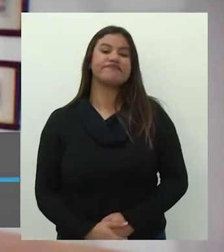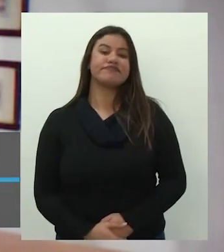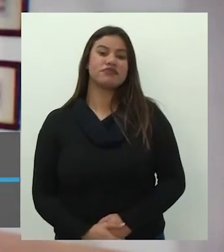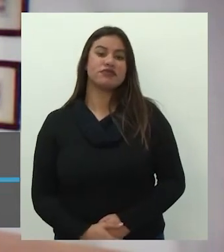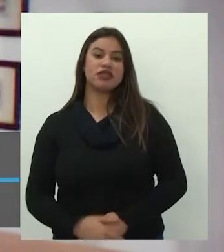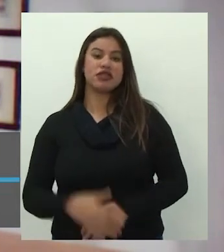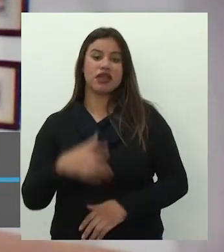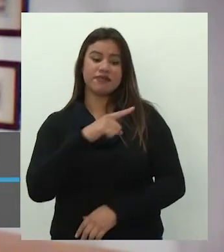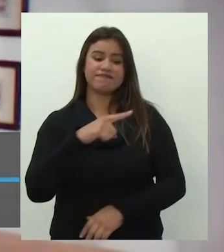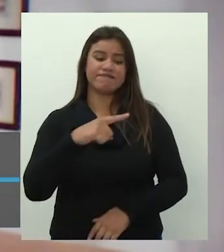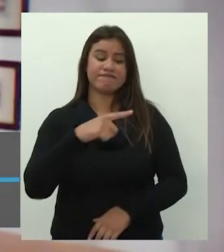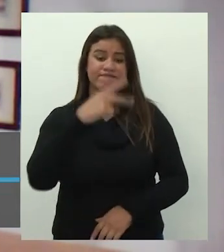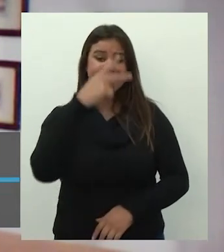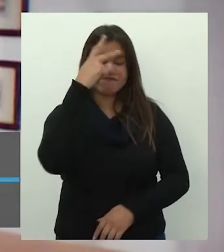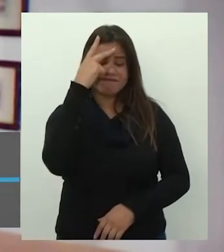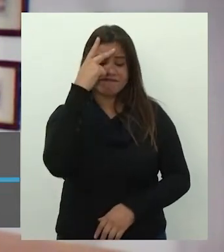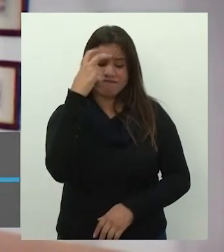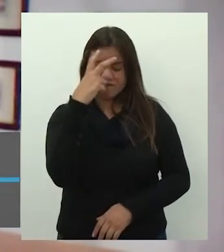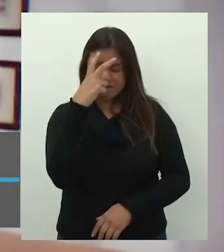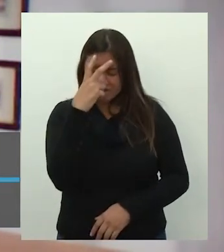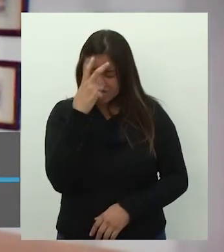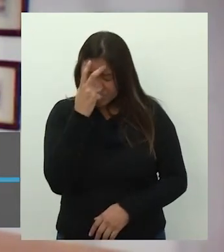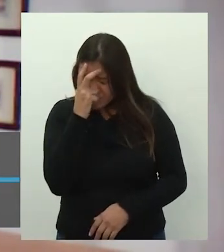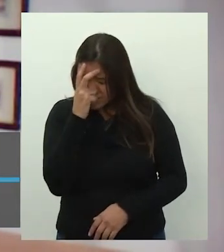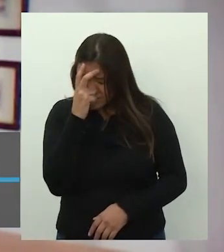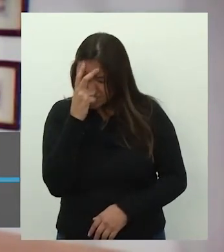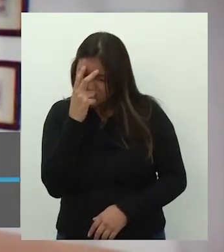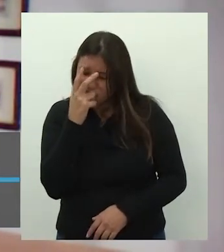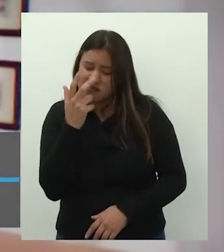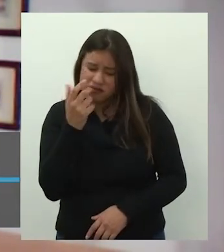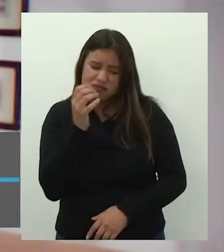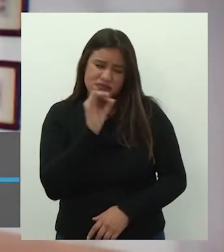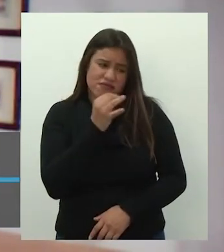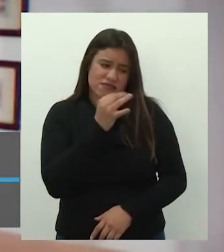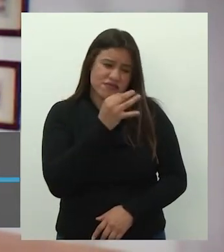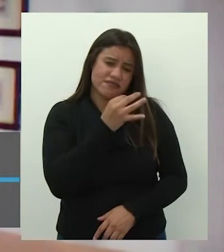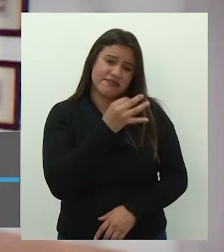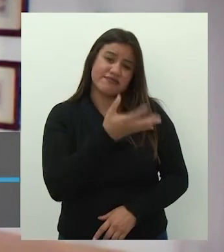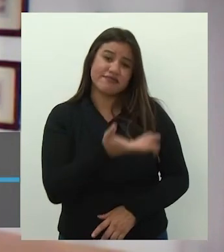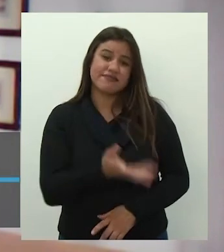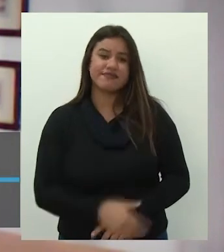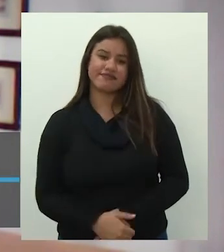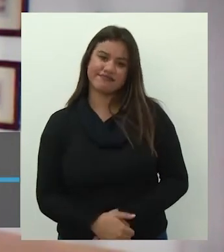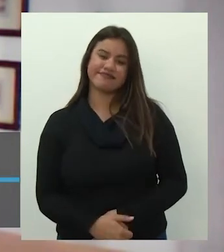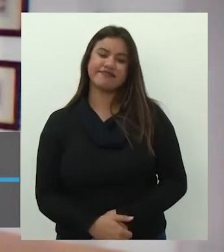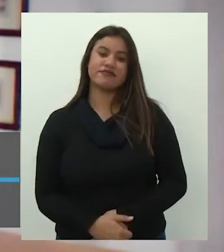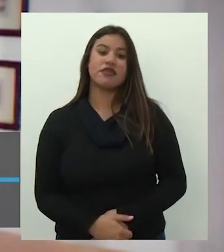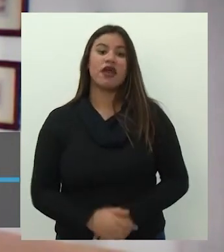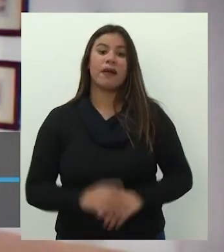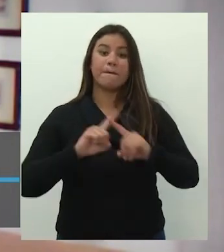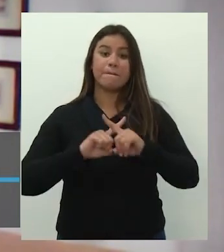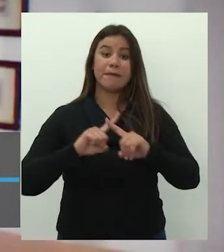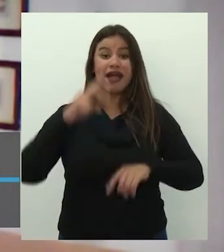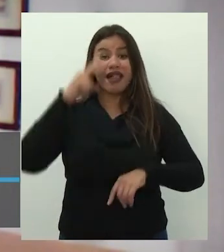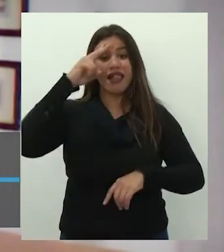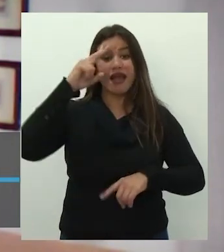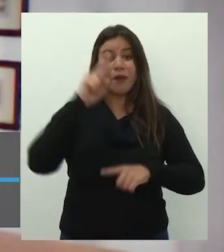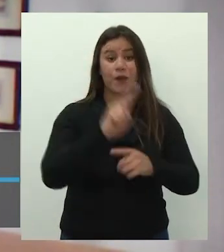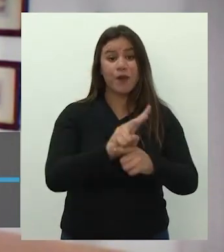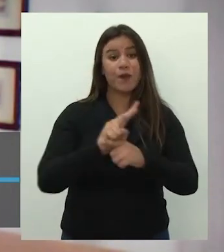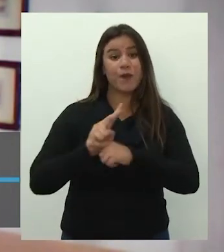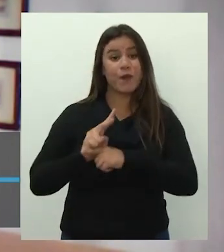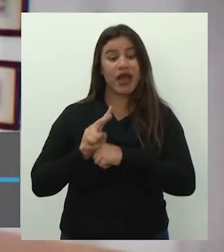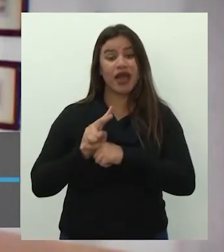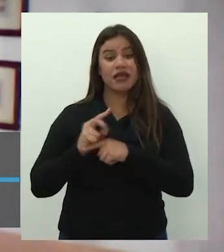o idoso ficar constrangido. E tá bom, vai, eu vou fazer para você. Agora, lembre-se que o empréstimo consignado